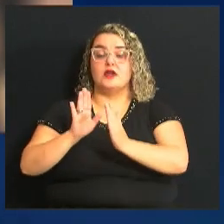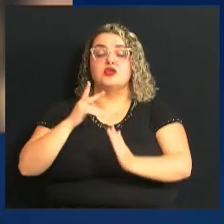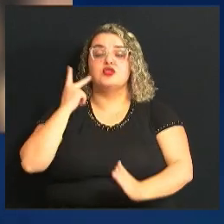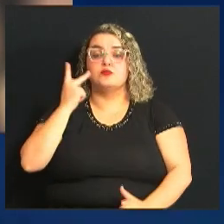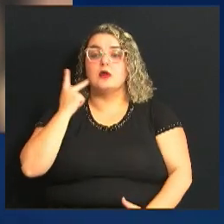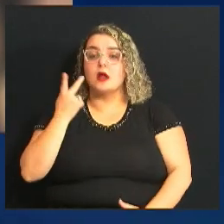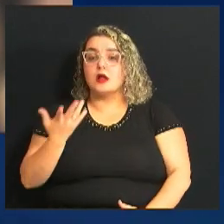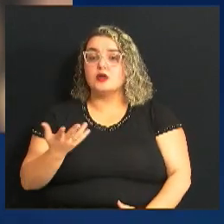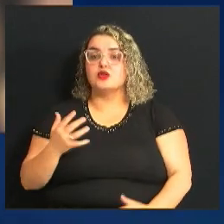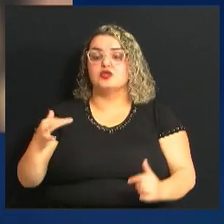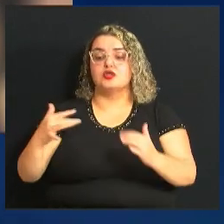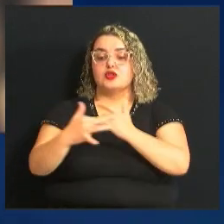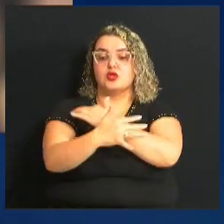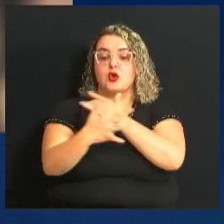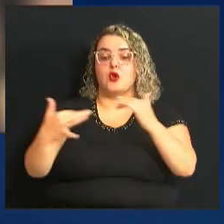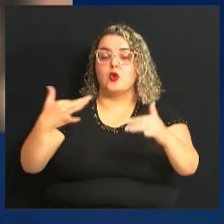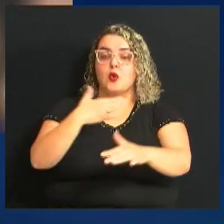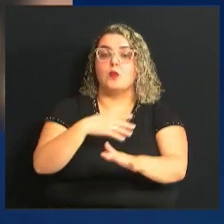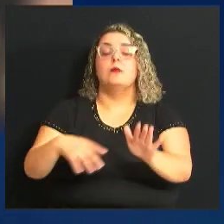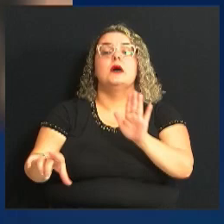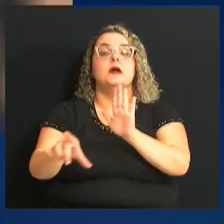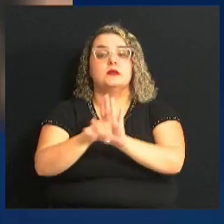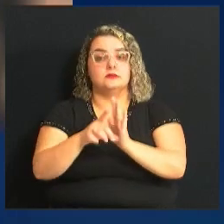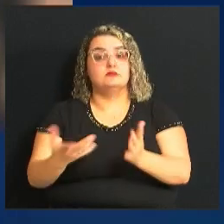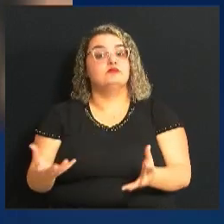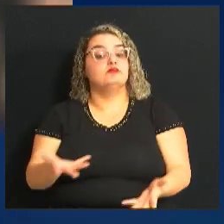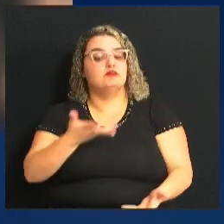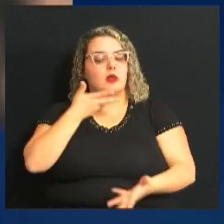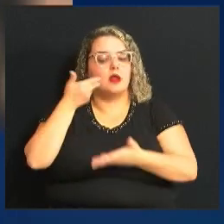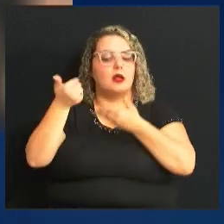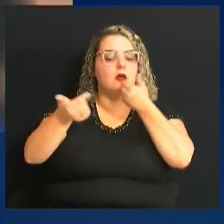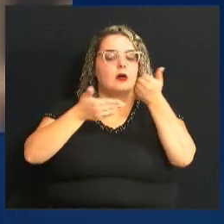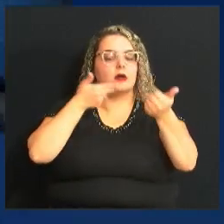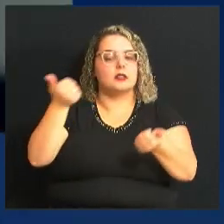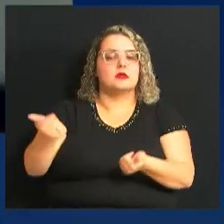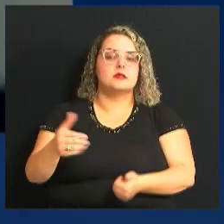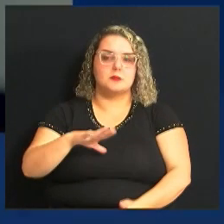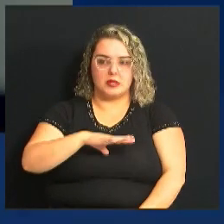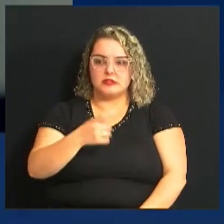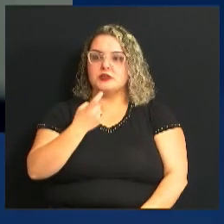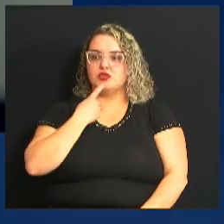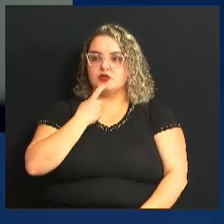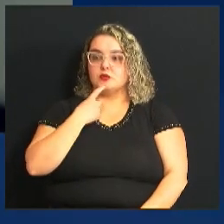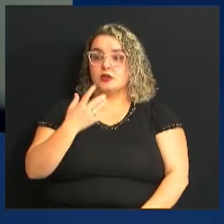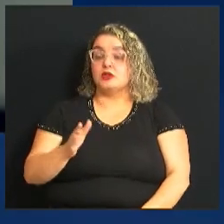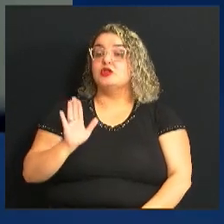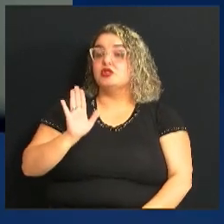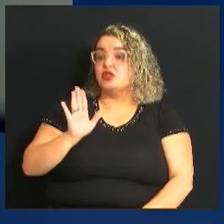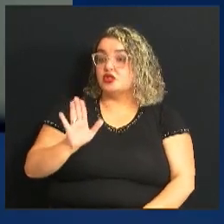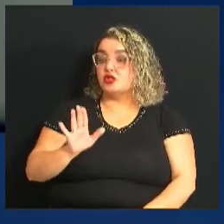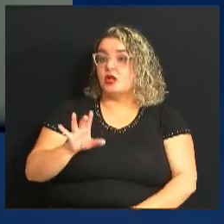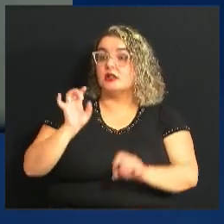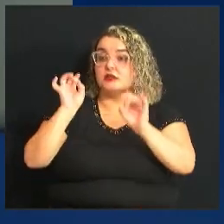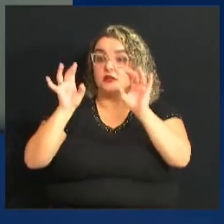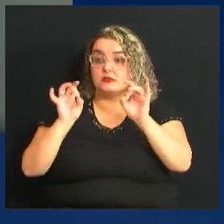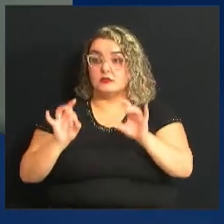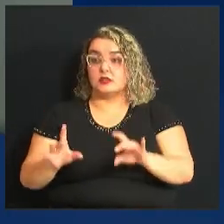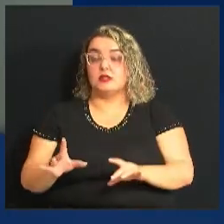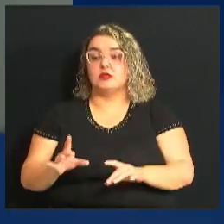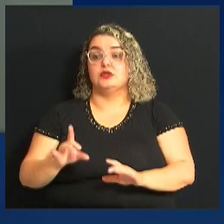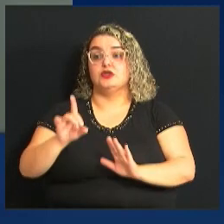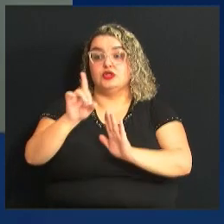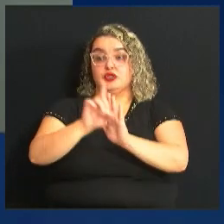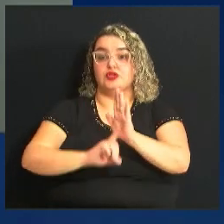se reúne e discute melhorias urbanísticas para o município. Daqui a pouco, o especialista em direito